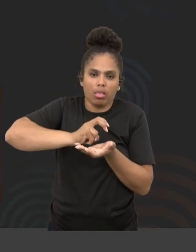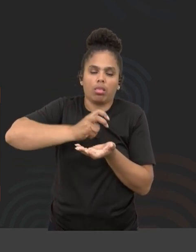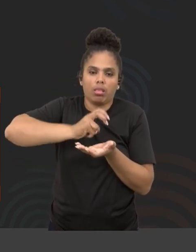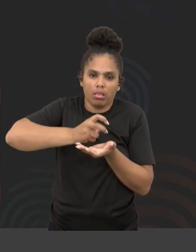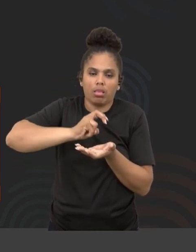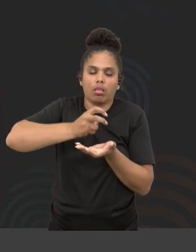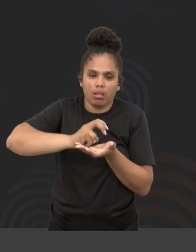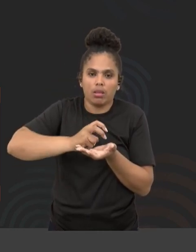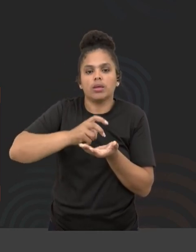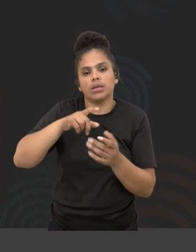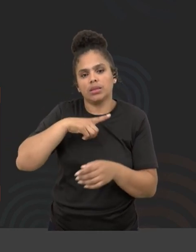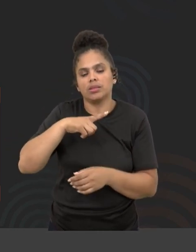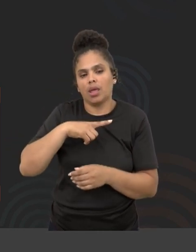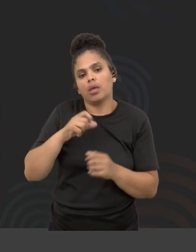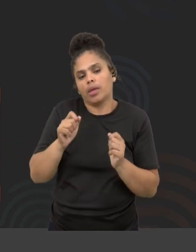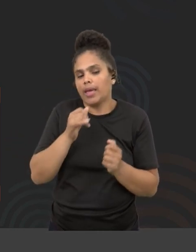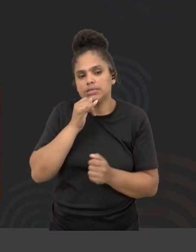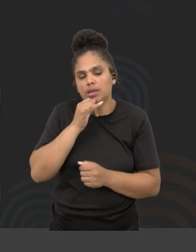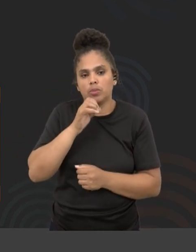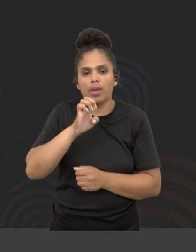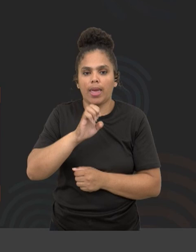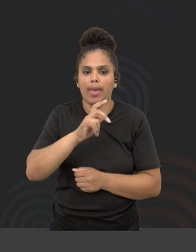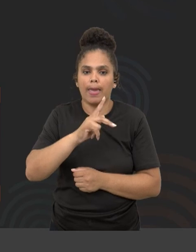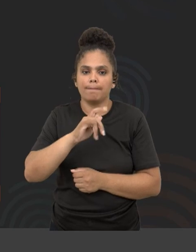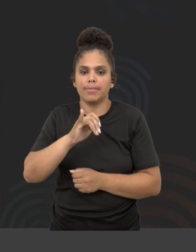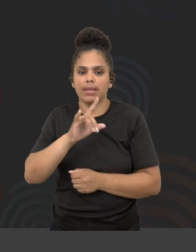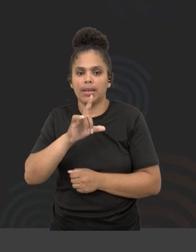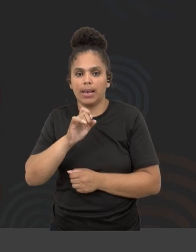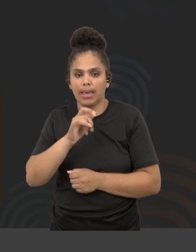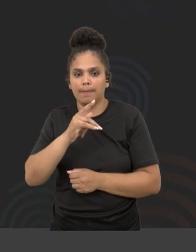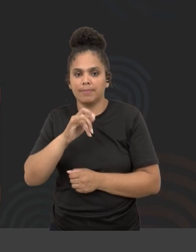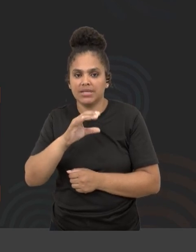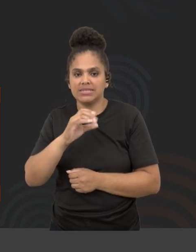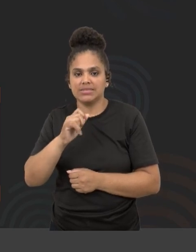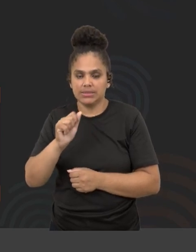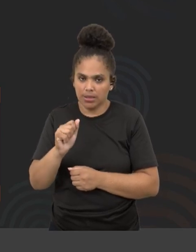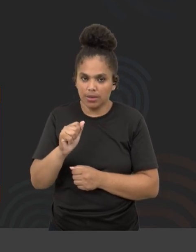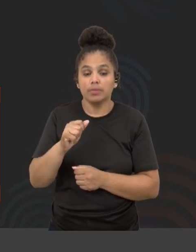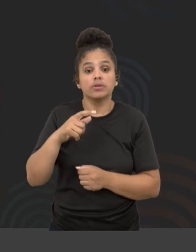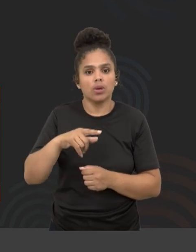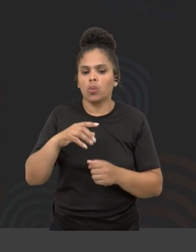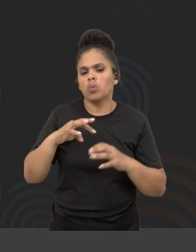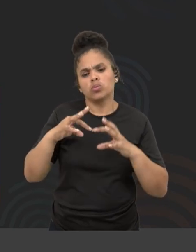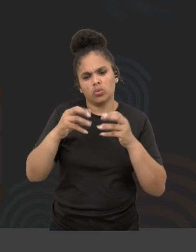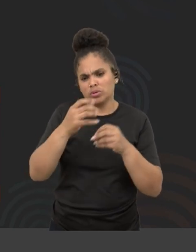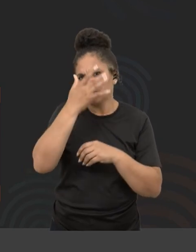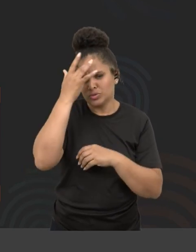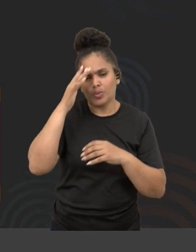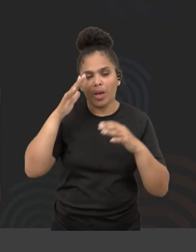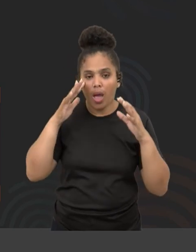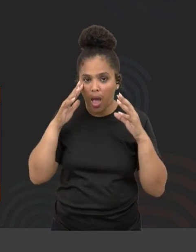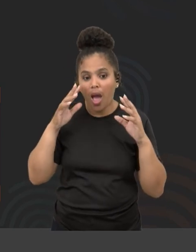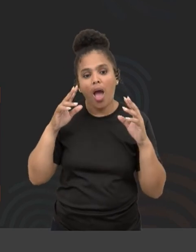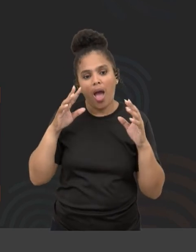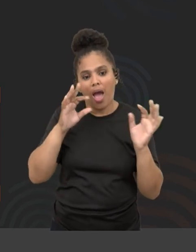com epilepsia. Então, eu acho que eu imagino que todo mundo que esteja assistindo aqui essa palestra,